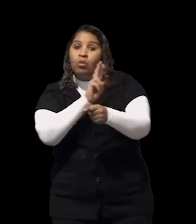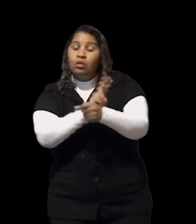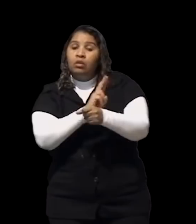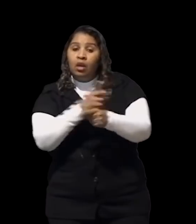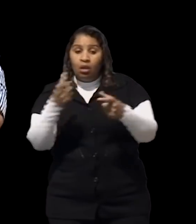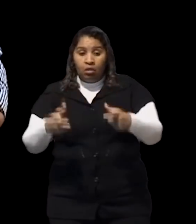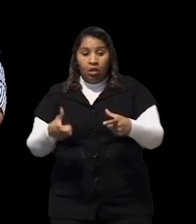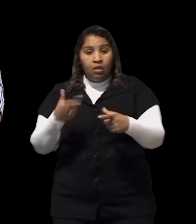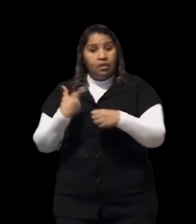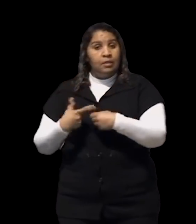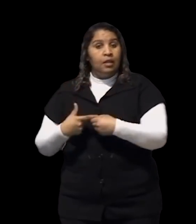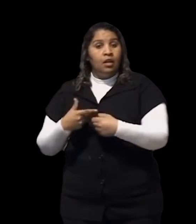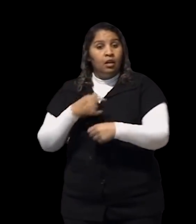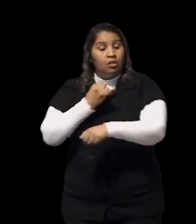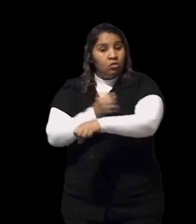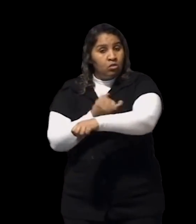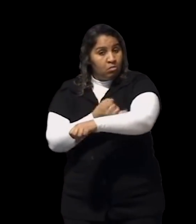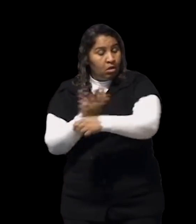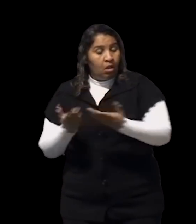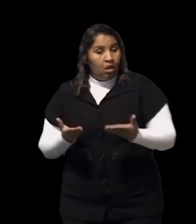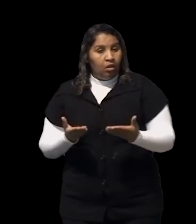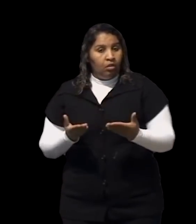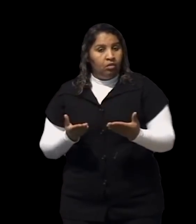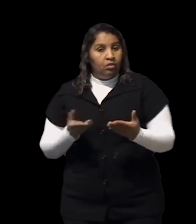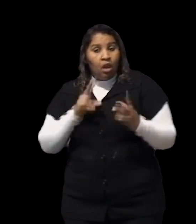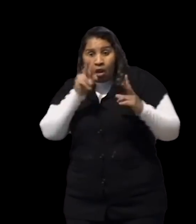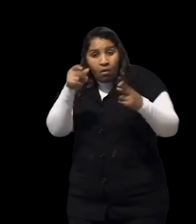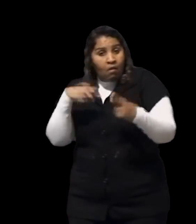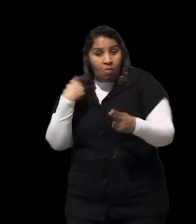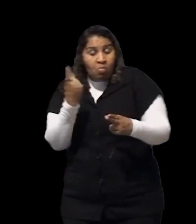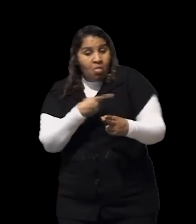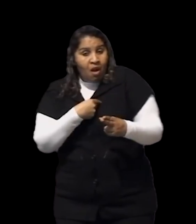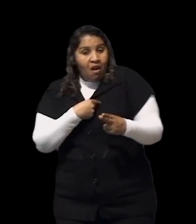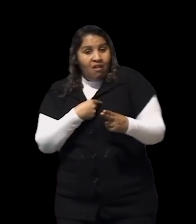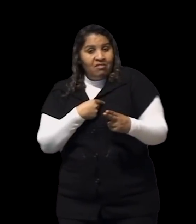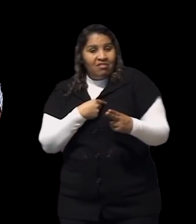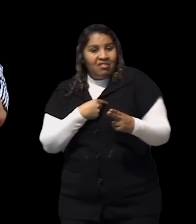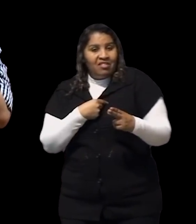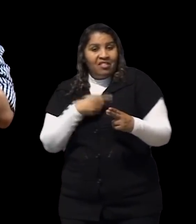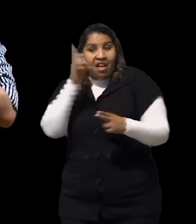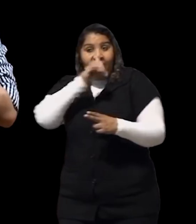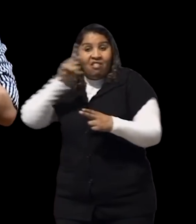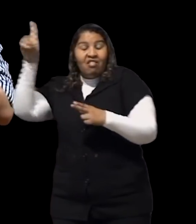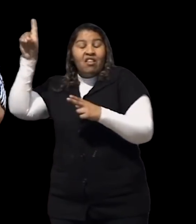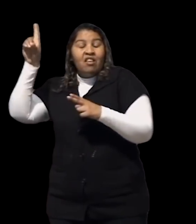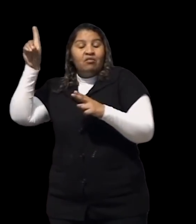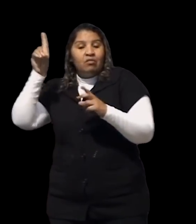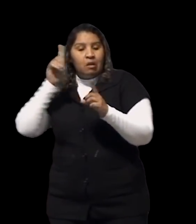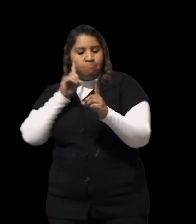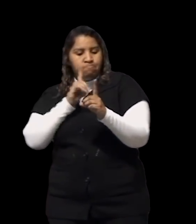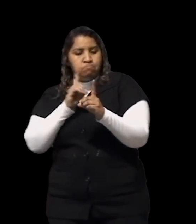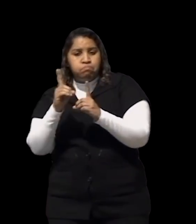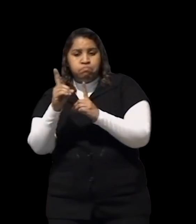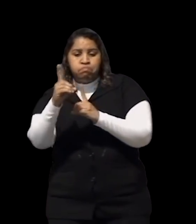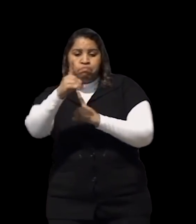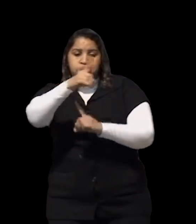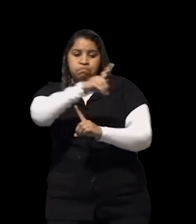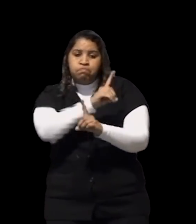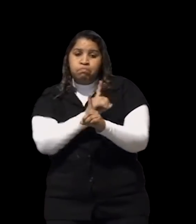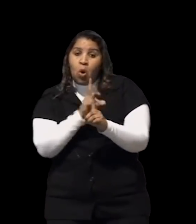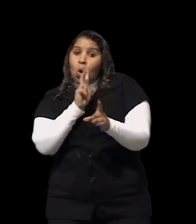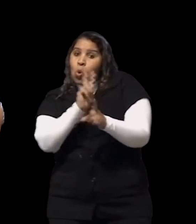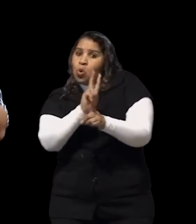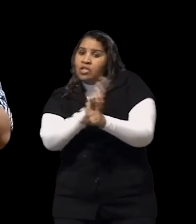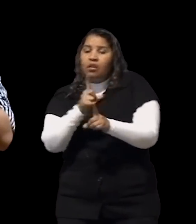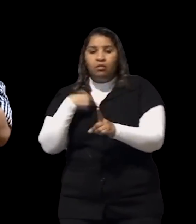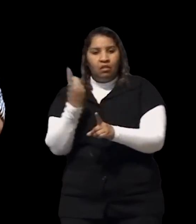próprio mundo espiritual diz assim tu cercaste ele com proteção nosso Deus é o Deus que nos cerca e o Salmo 32 diz